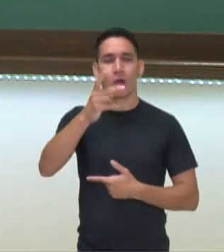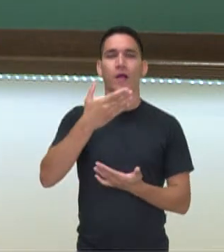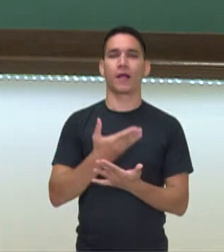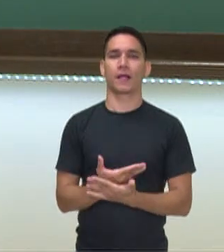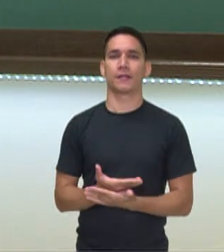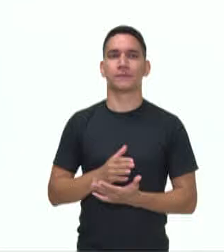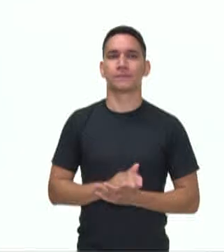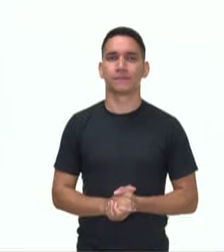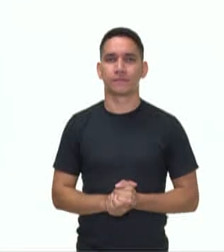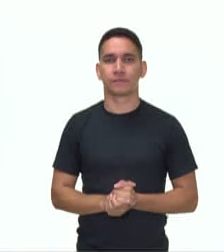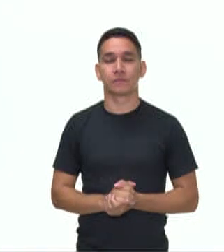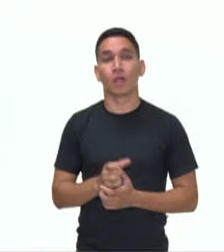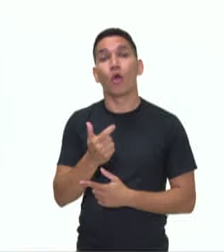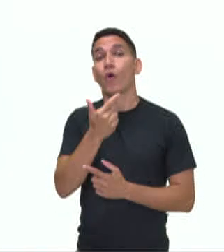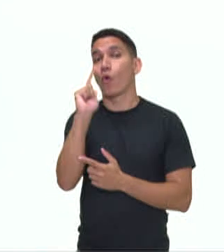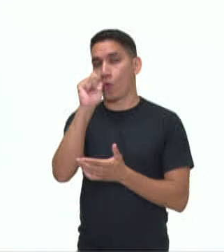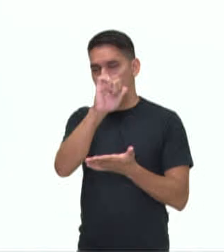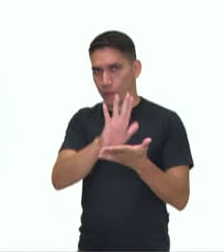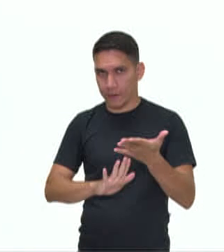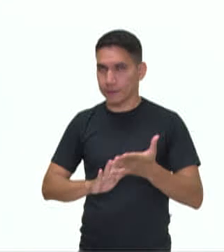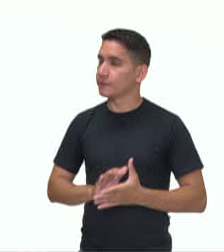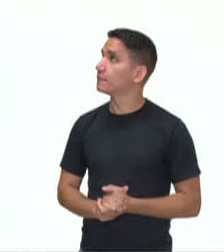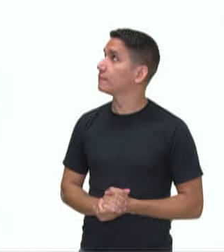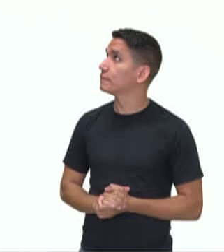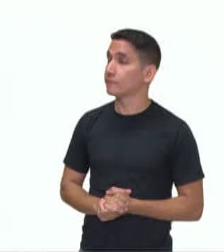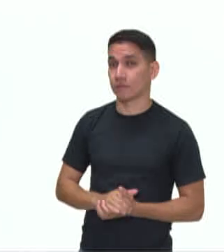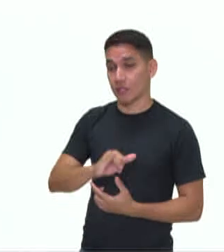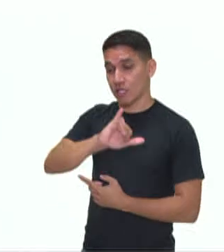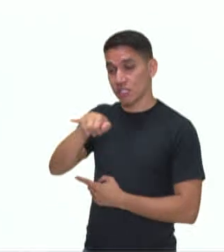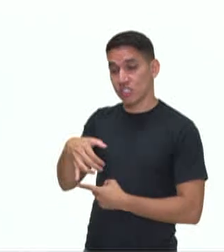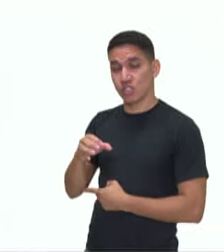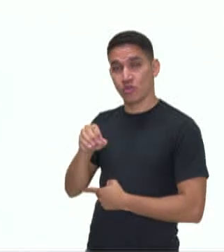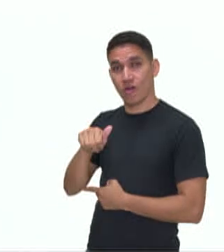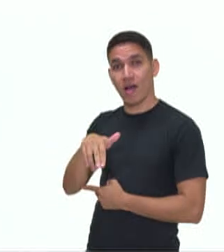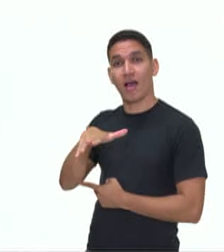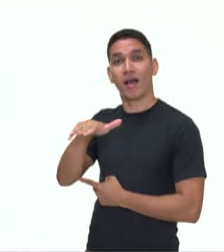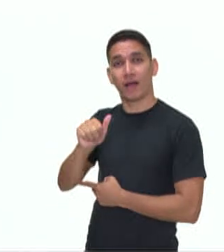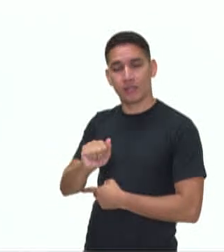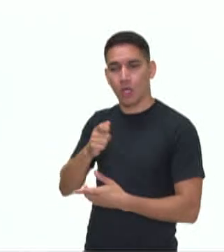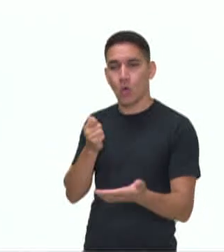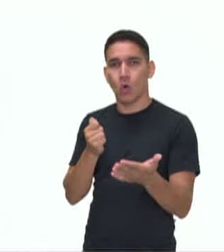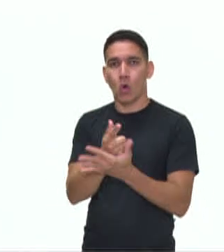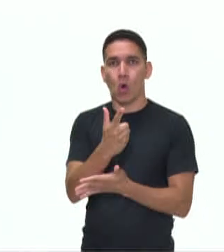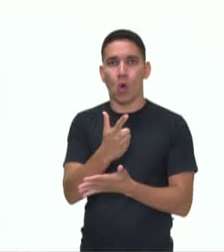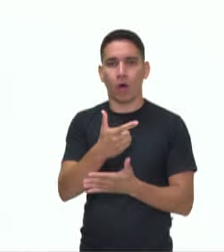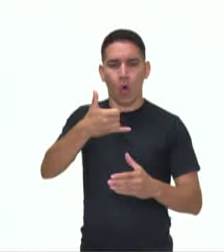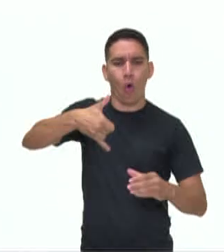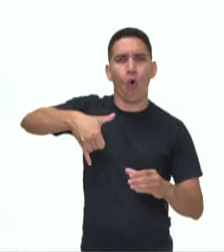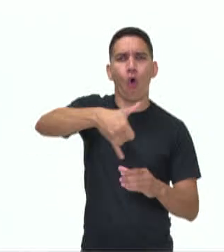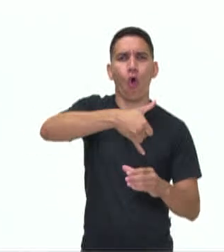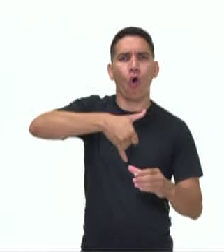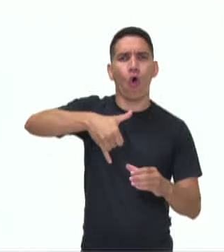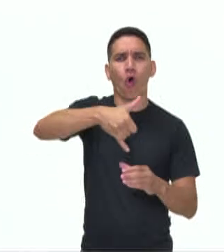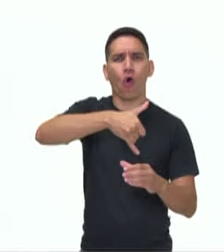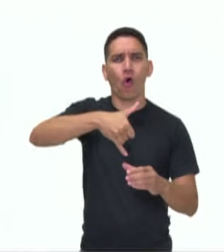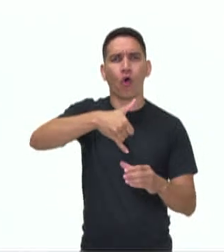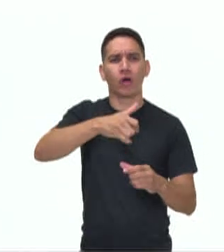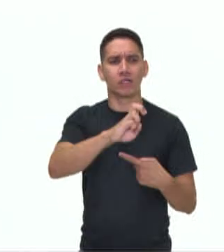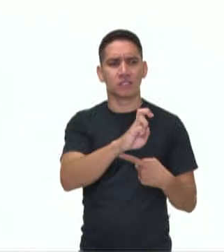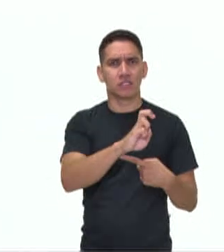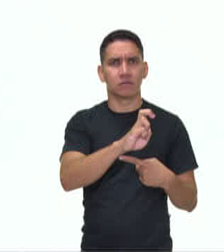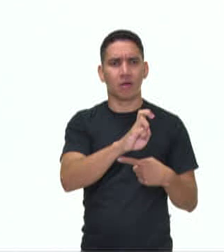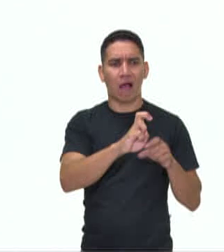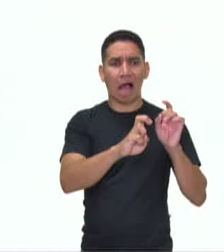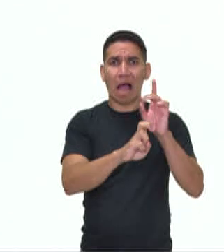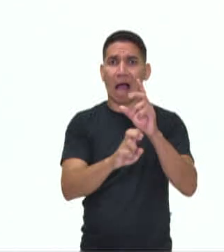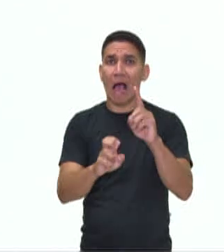aula, vamos para um outro praticando. Joana comprou 5 latas de óleo de soja a R$15 a